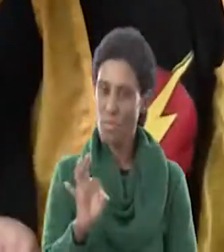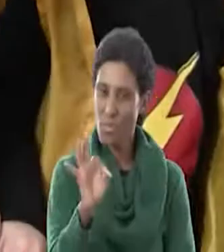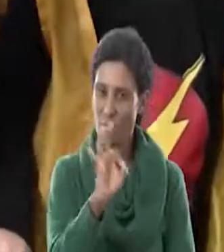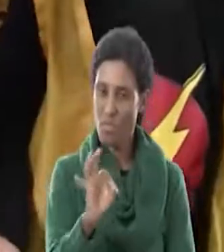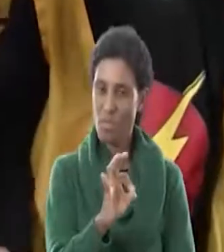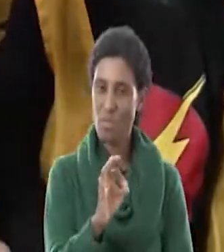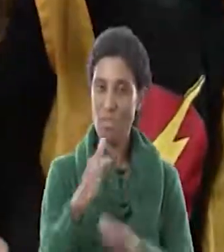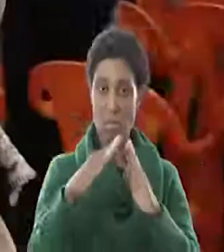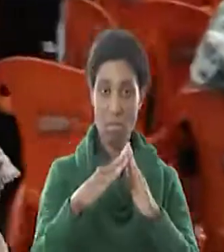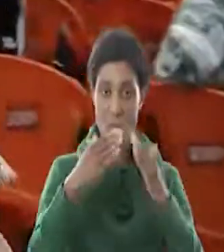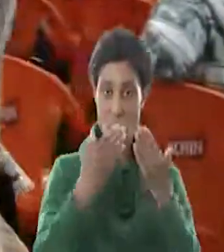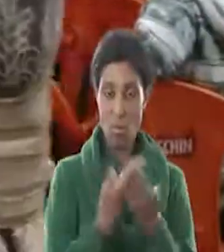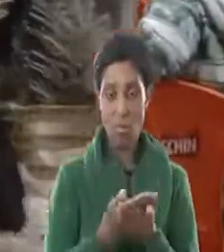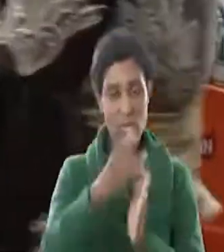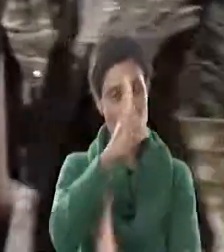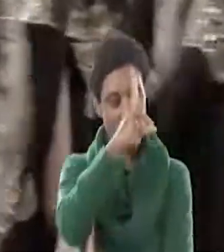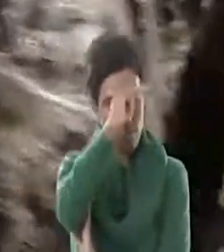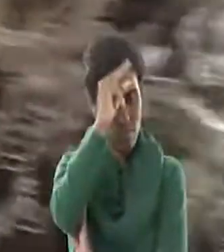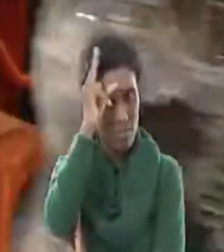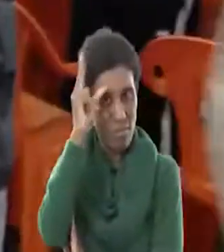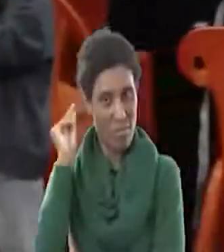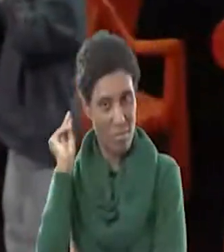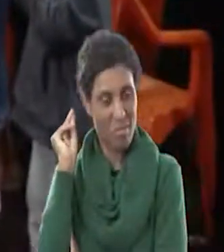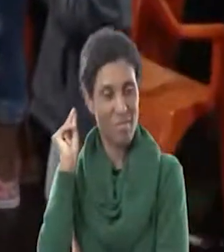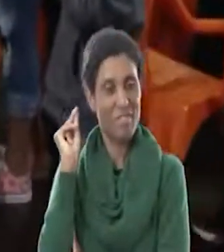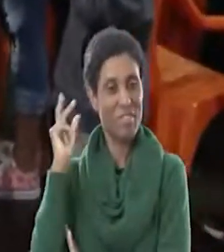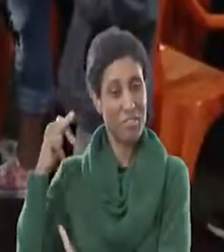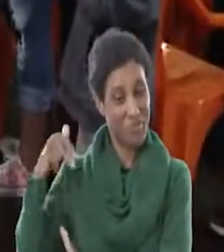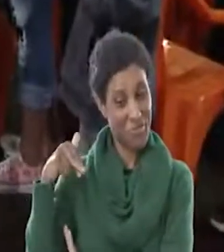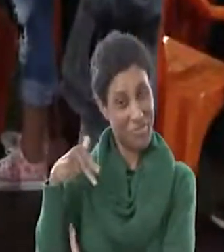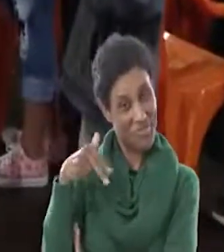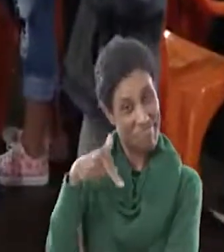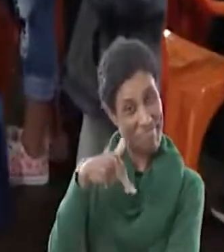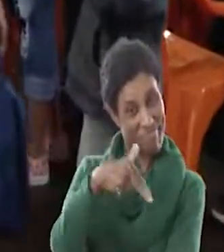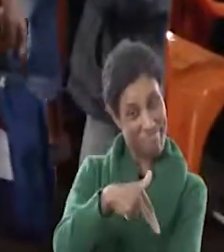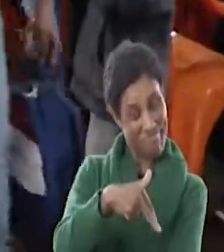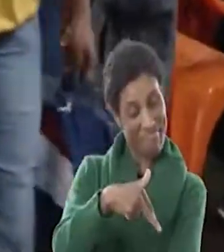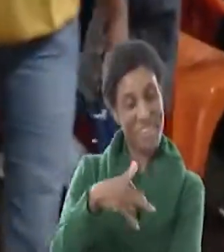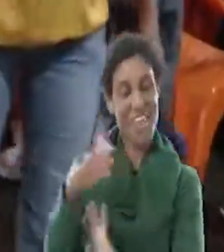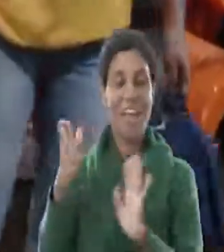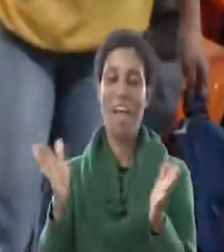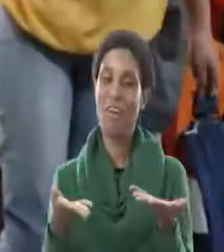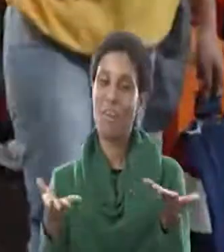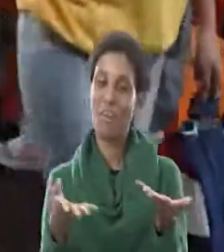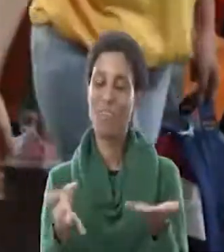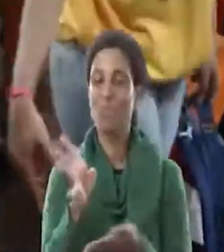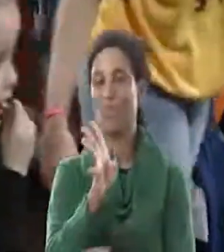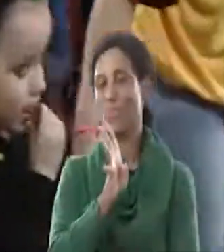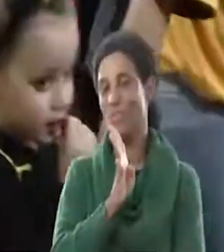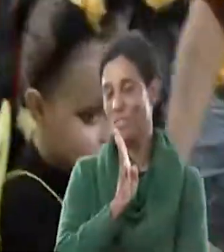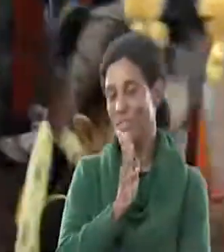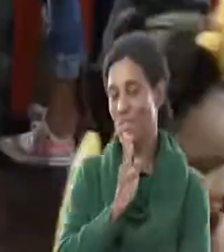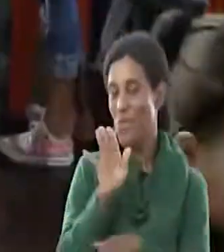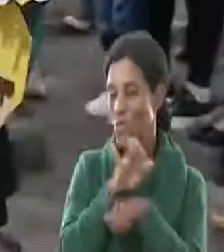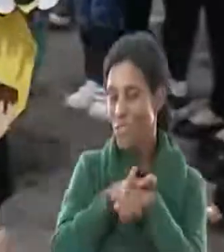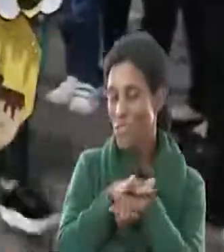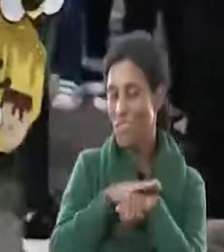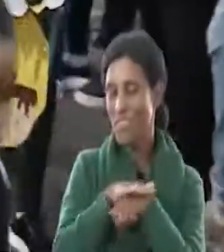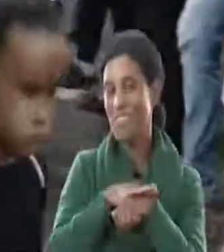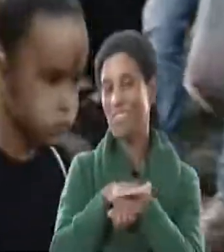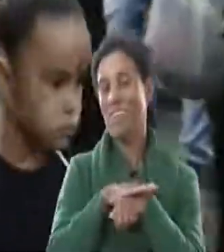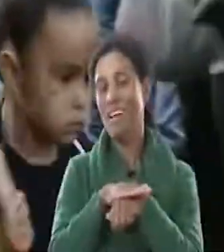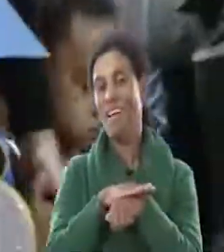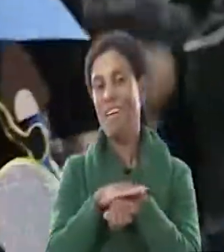Enquanto as abelhinhas oriundas das escolas do município faziam o seu desfile, fomos saber da prefeita como